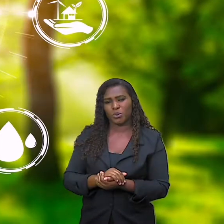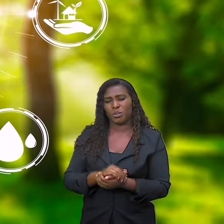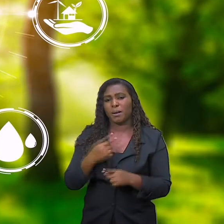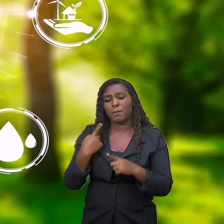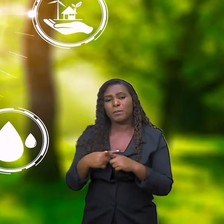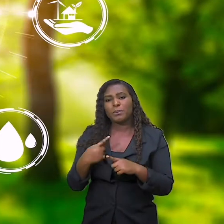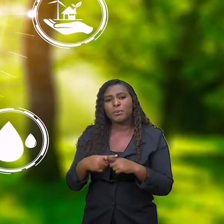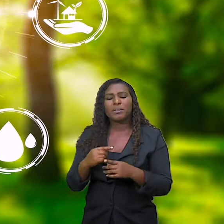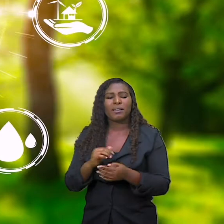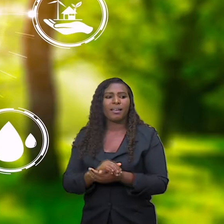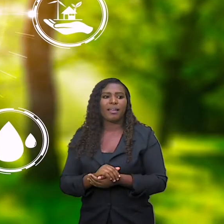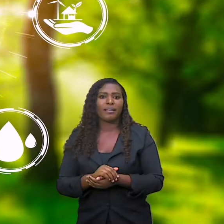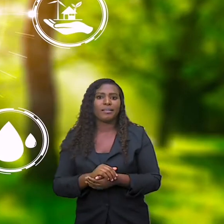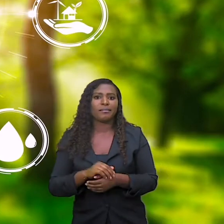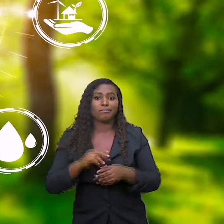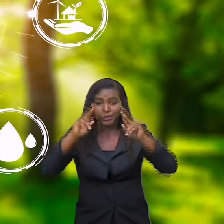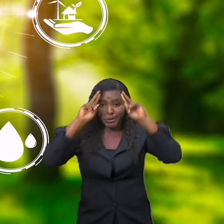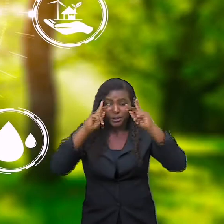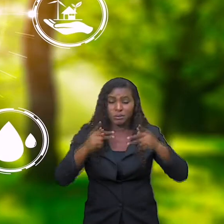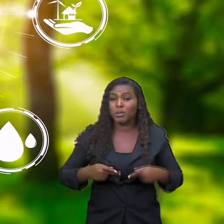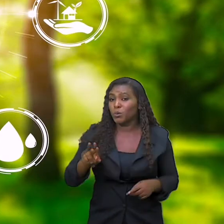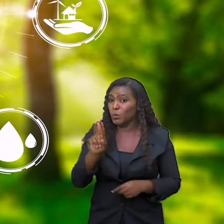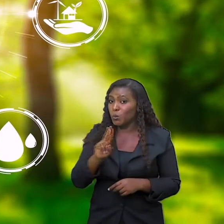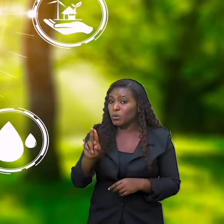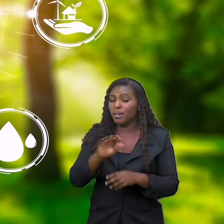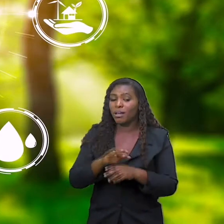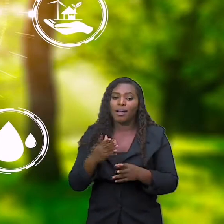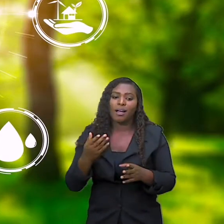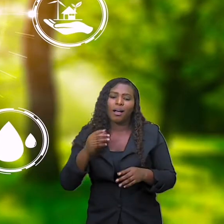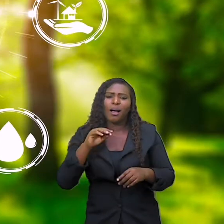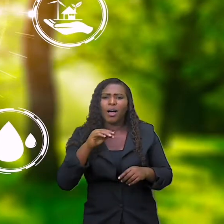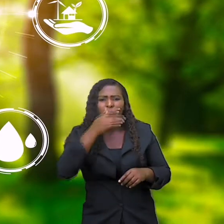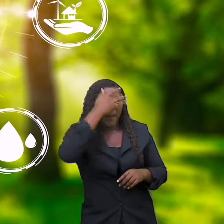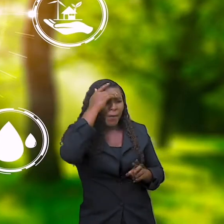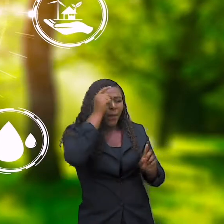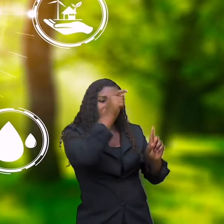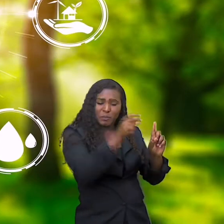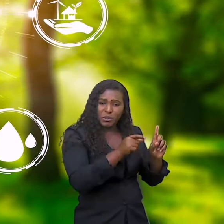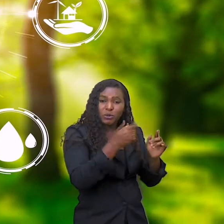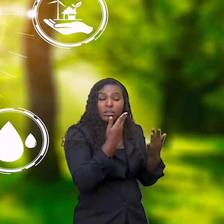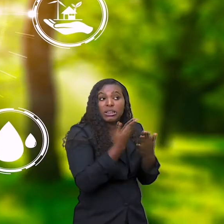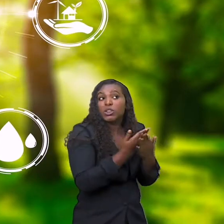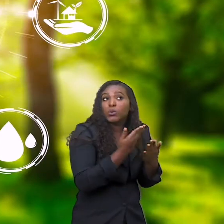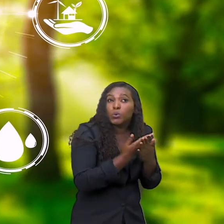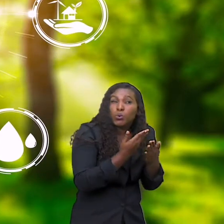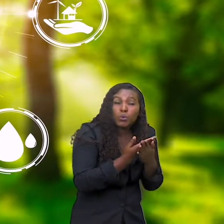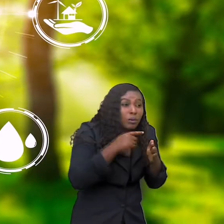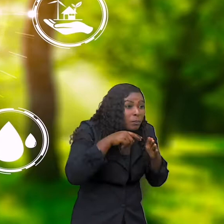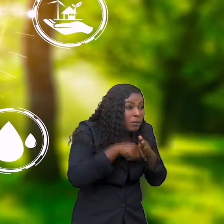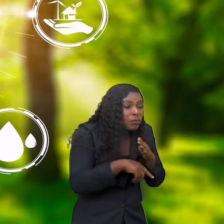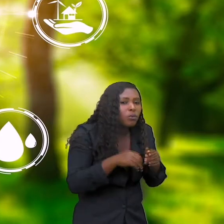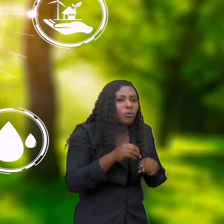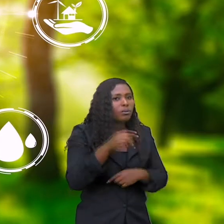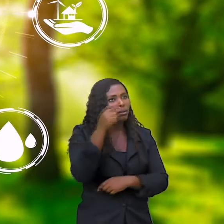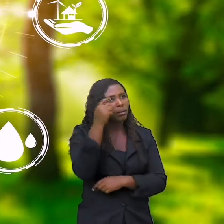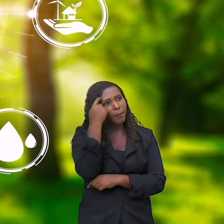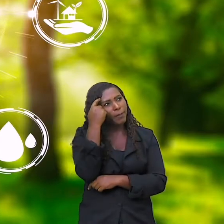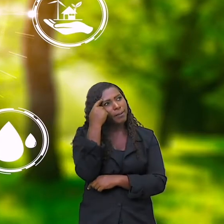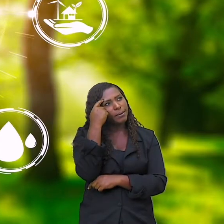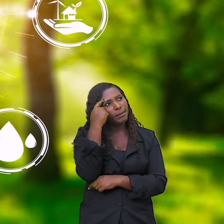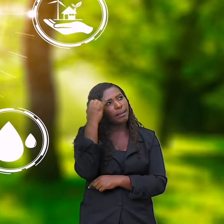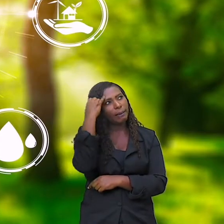especialistas variam bastante. Alguns dizem que o petróleo poderá se esgotar em poucas